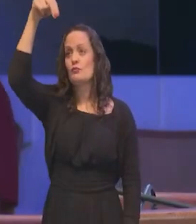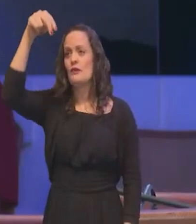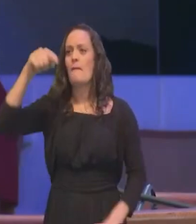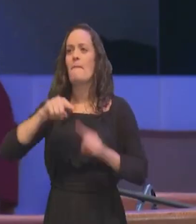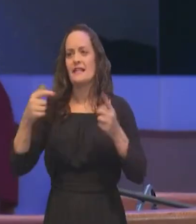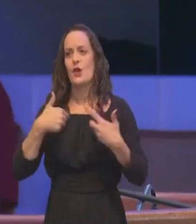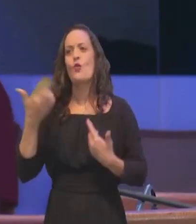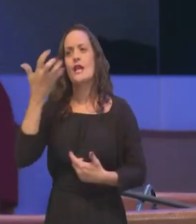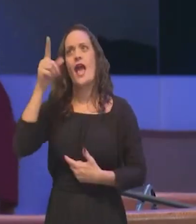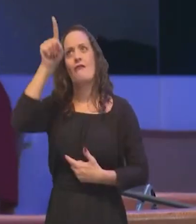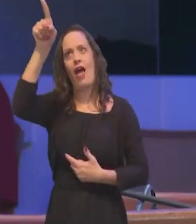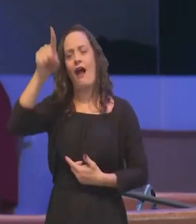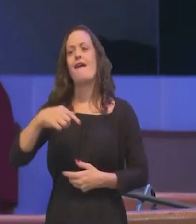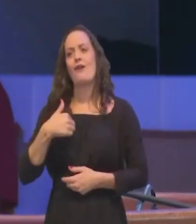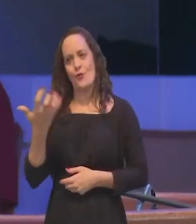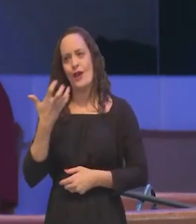lá.